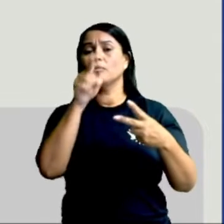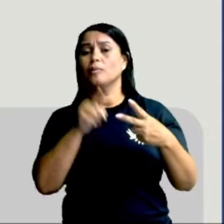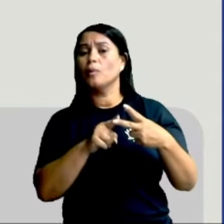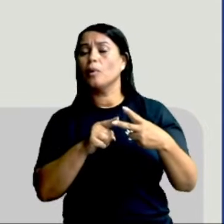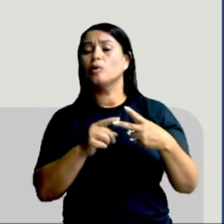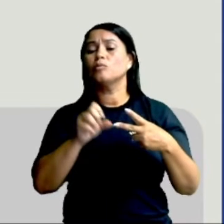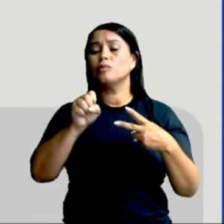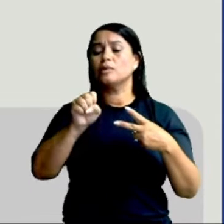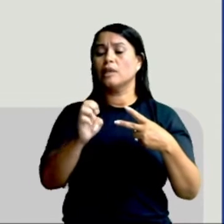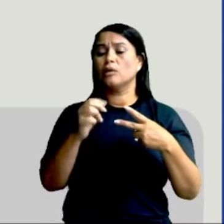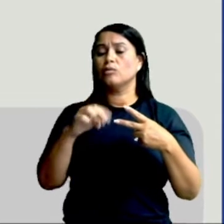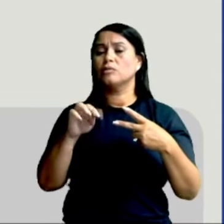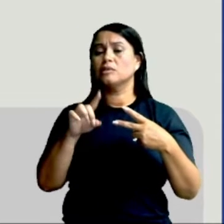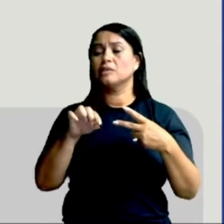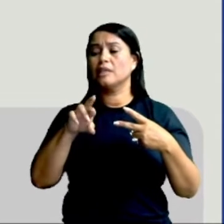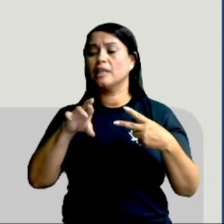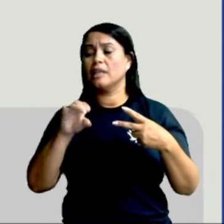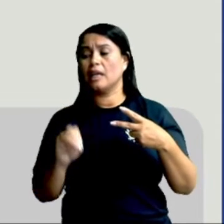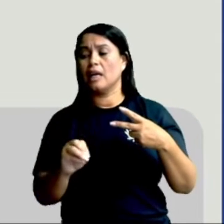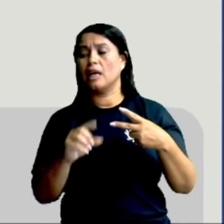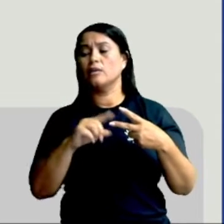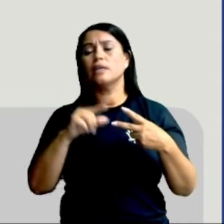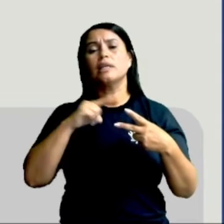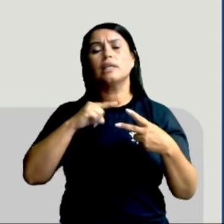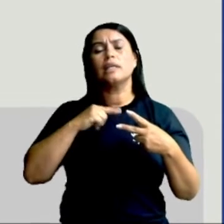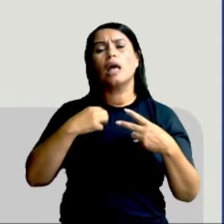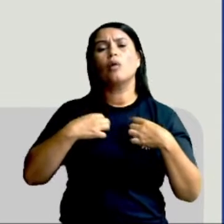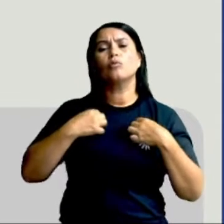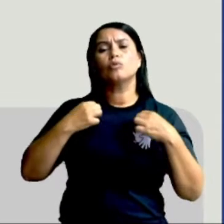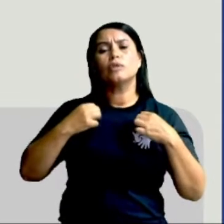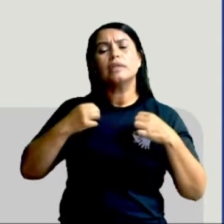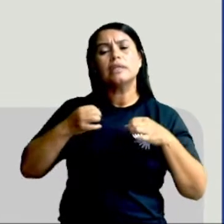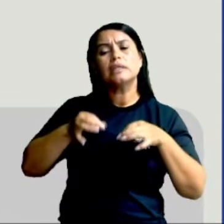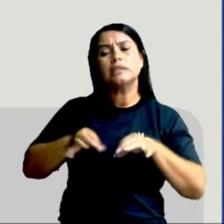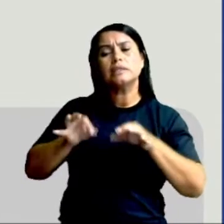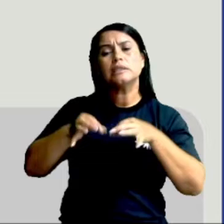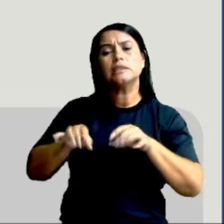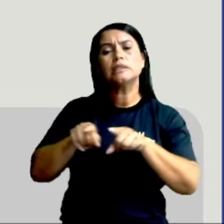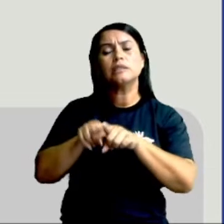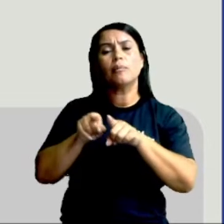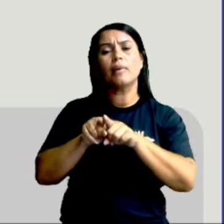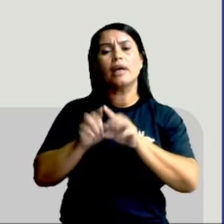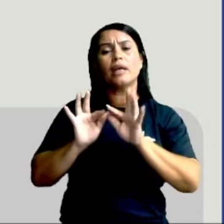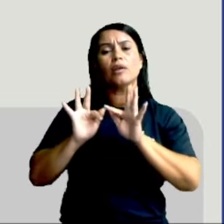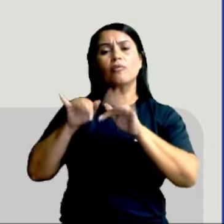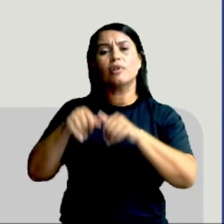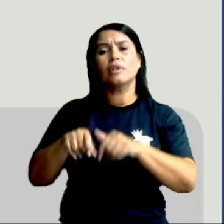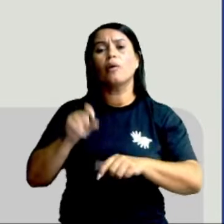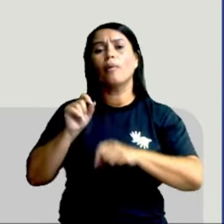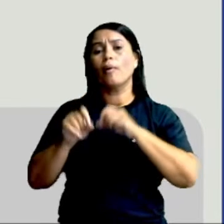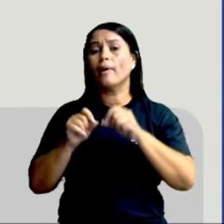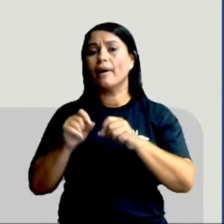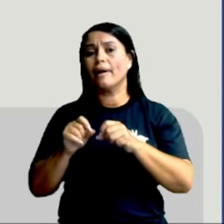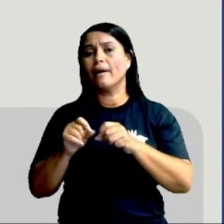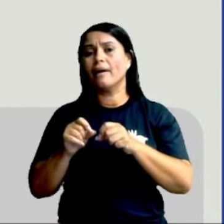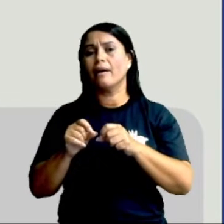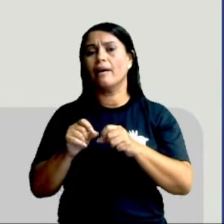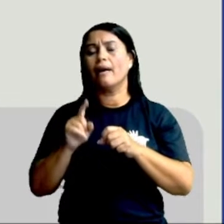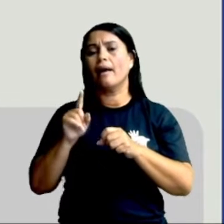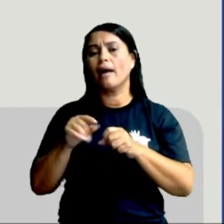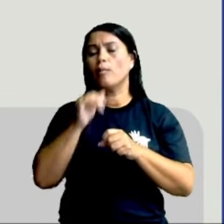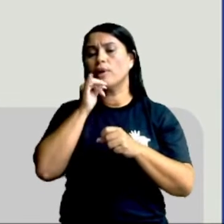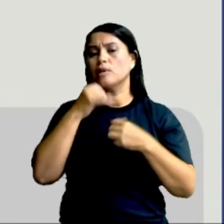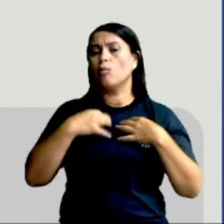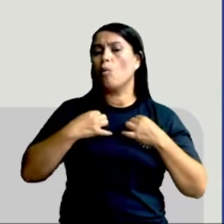secundário, tá? Onde temos aqui a produção de tecido, que o produto final dele na indústria passa a ser